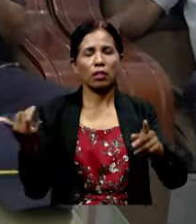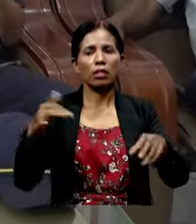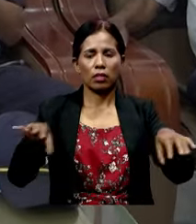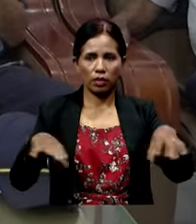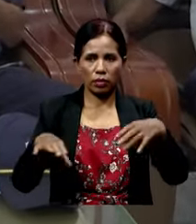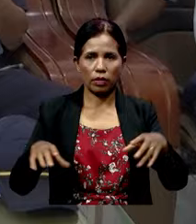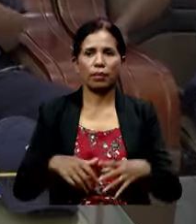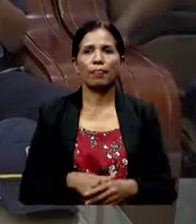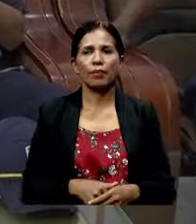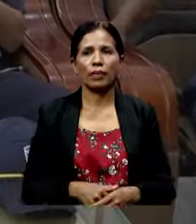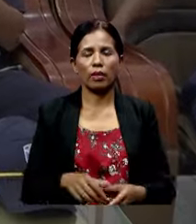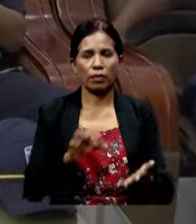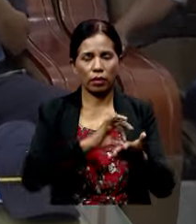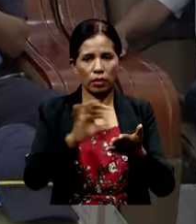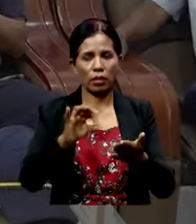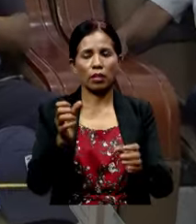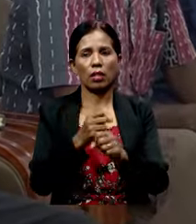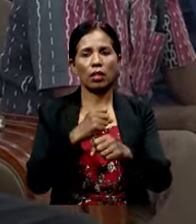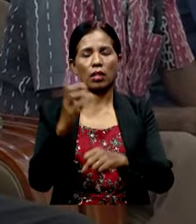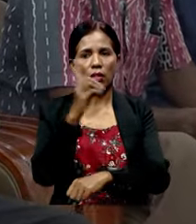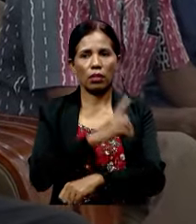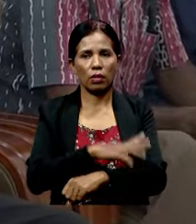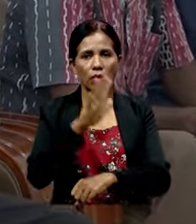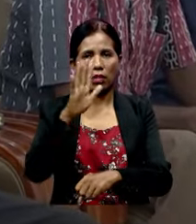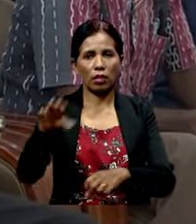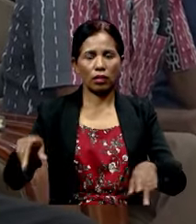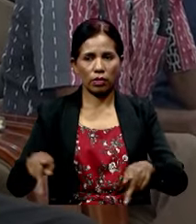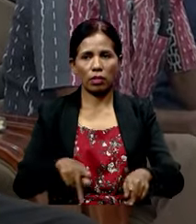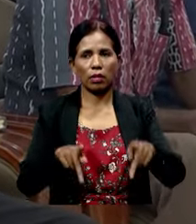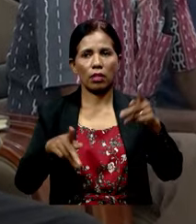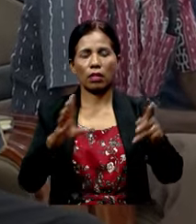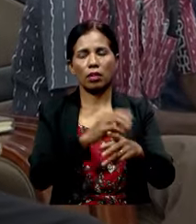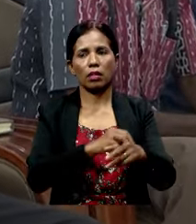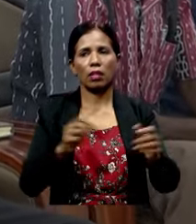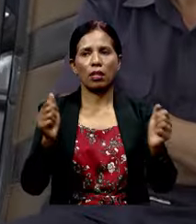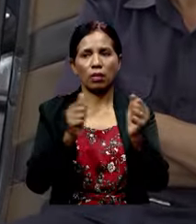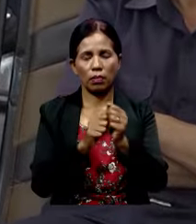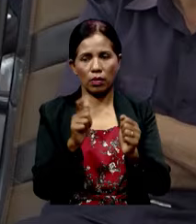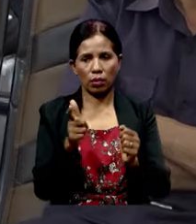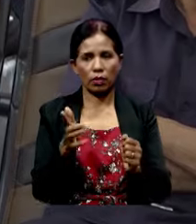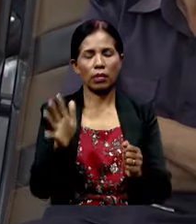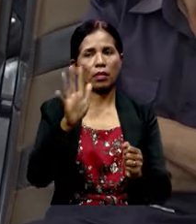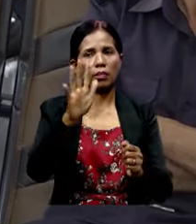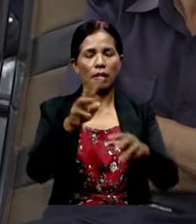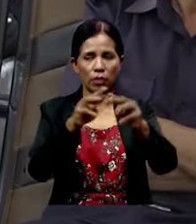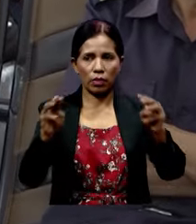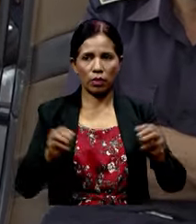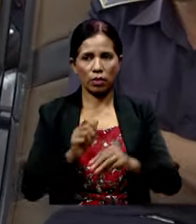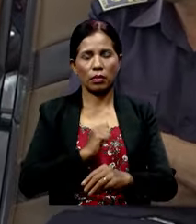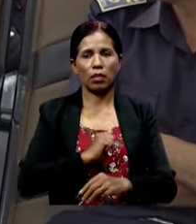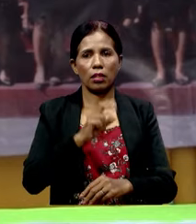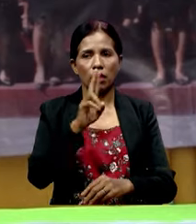protocolo. Formação nesse alau durante Loron Lima, para funcionário público, no contratado, a Muto Cloro, em San Lima, e a município